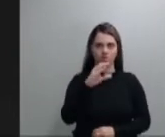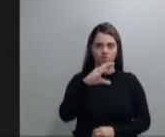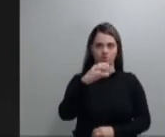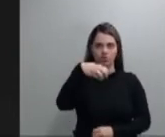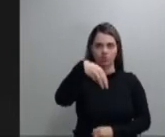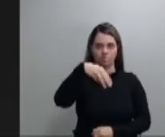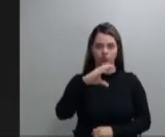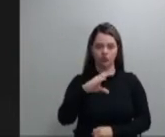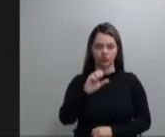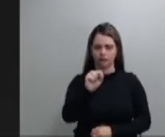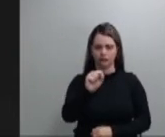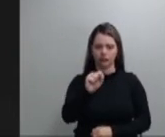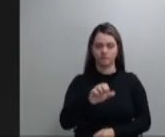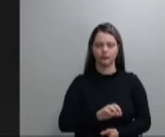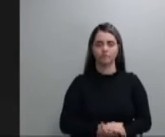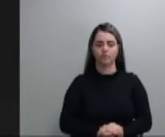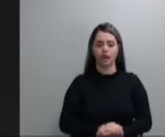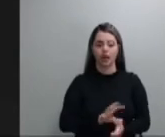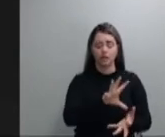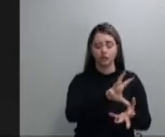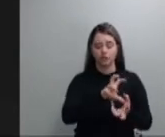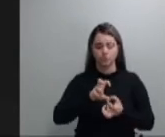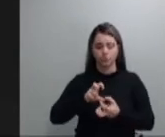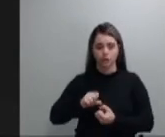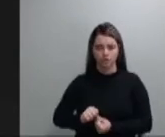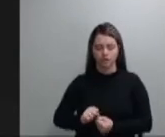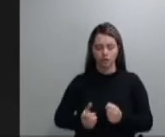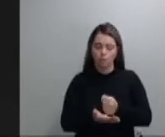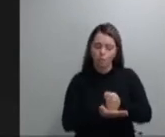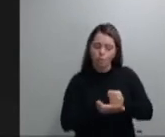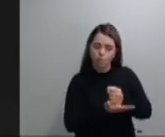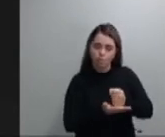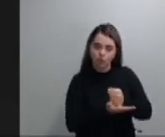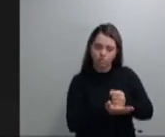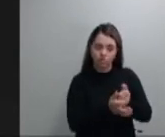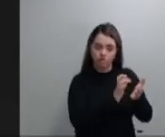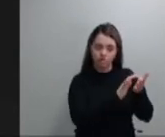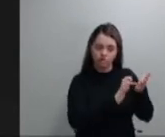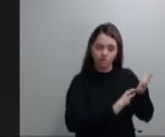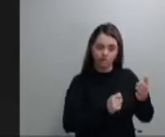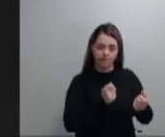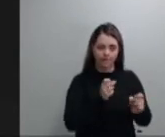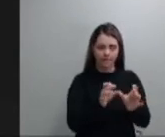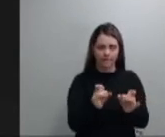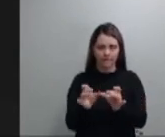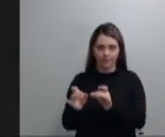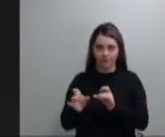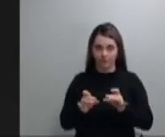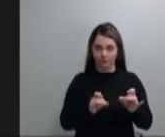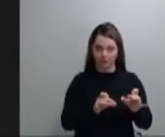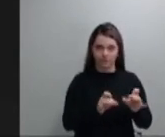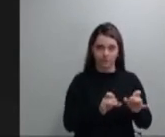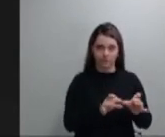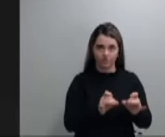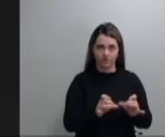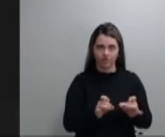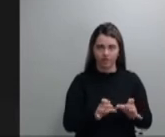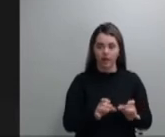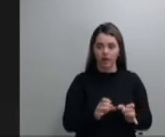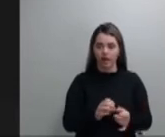redução da base de cálculo na venda de álcool hidratado carburante